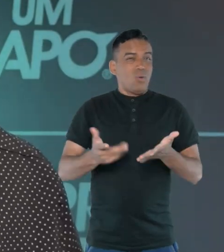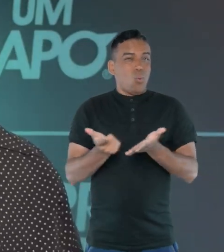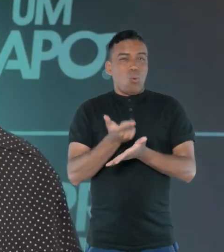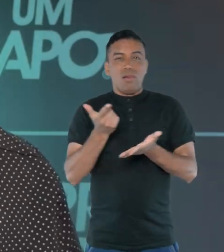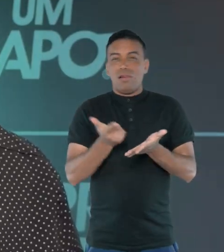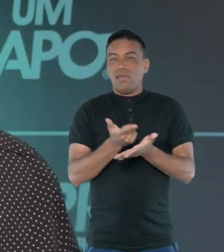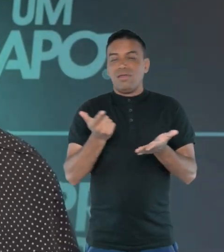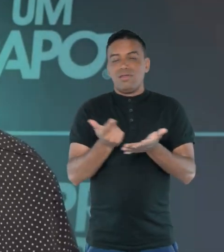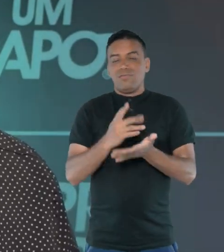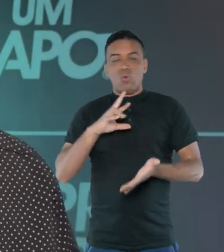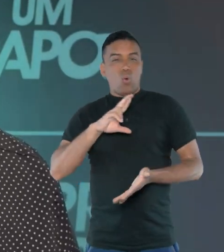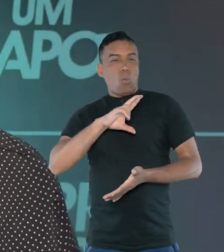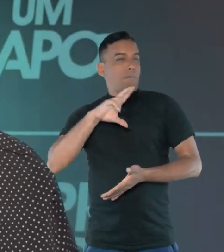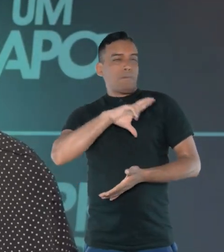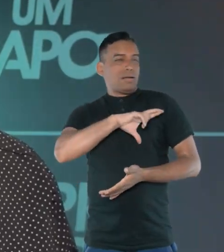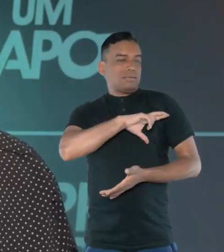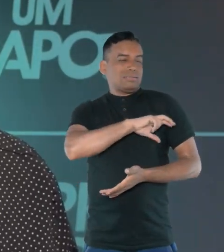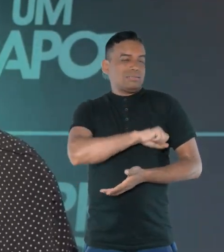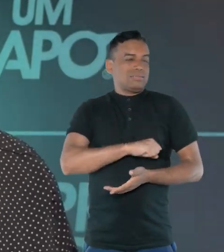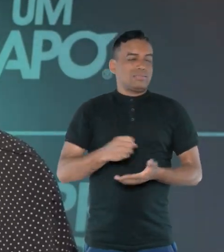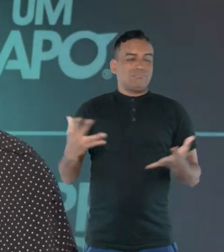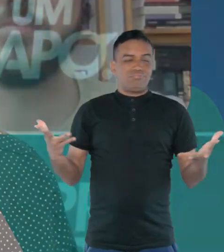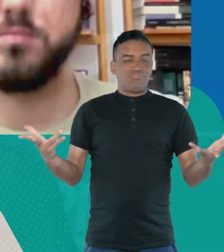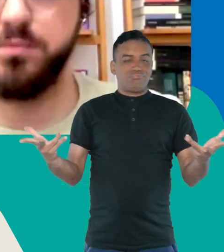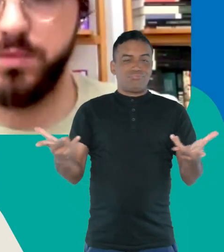tão complexo e ao mesmo tempo tão rico.